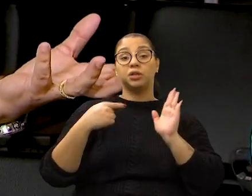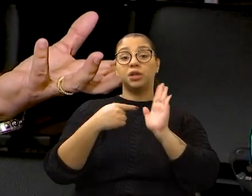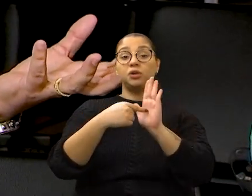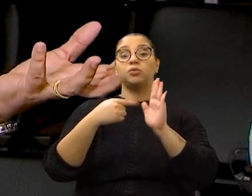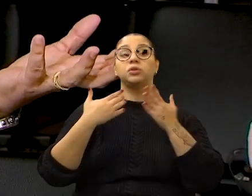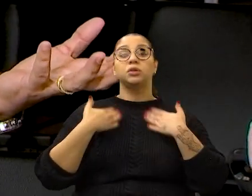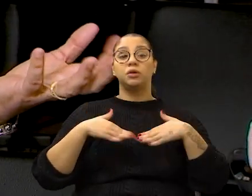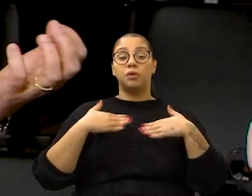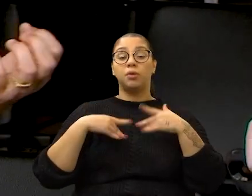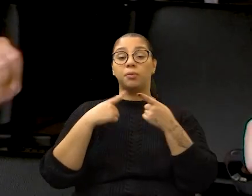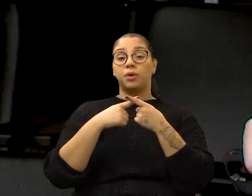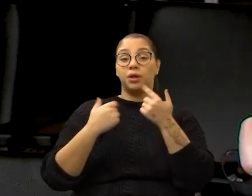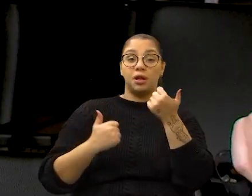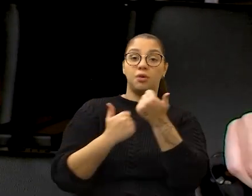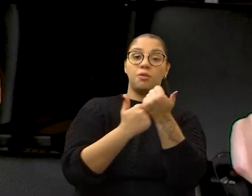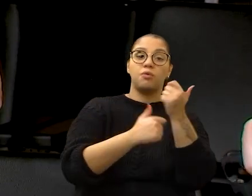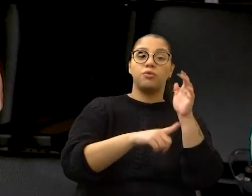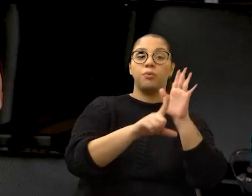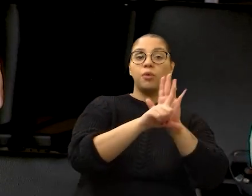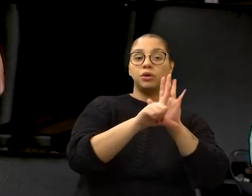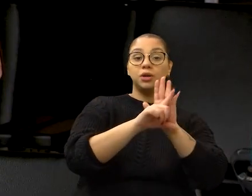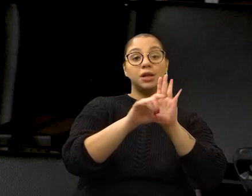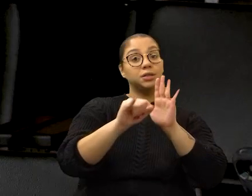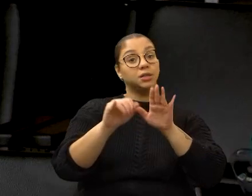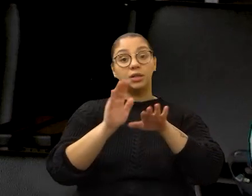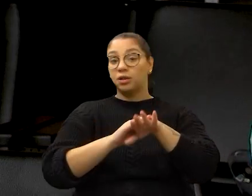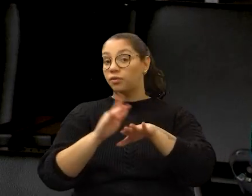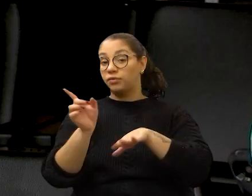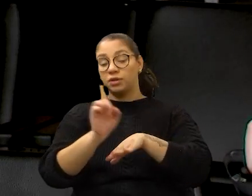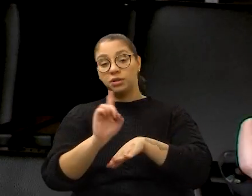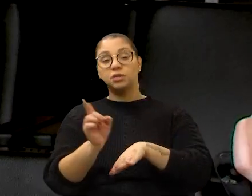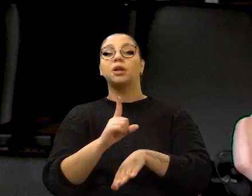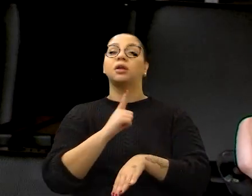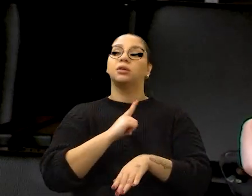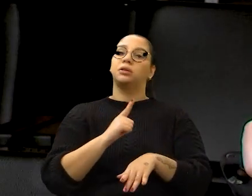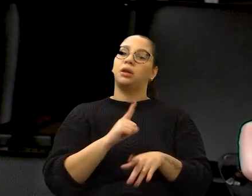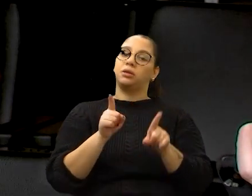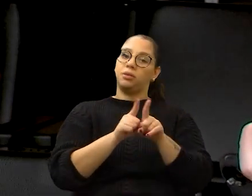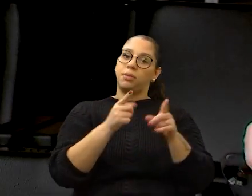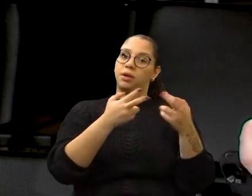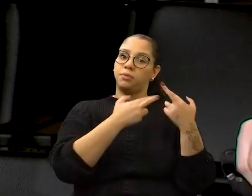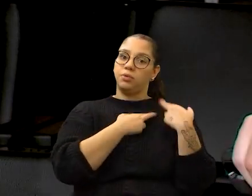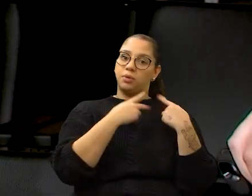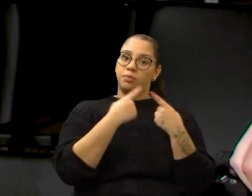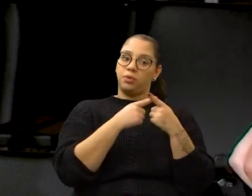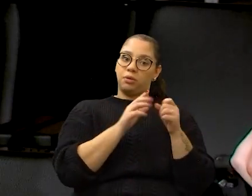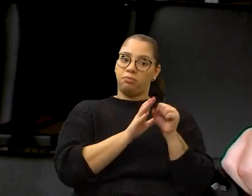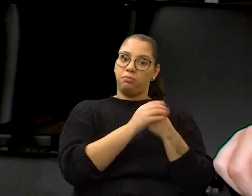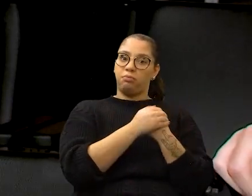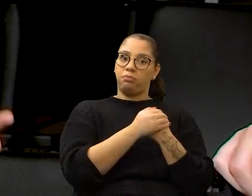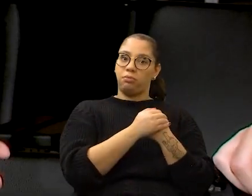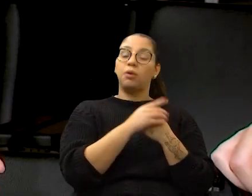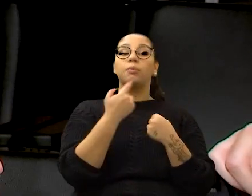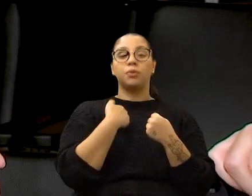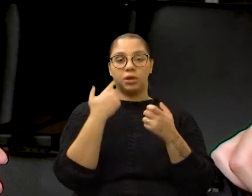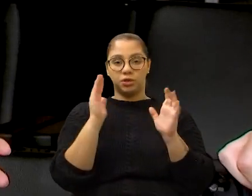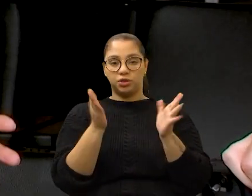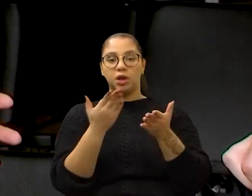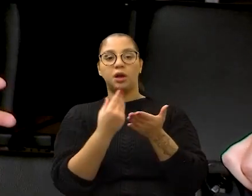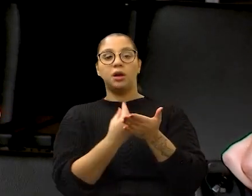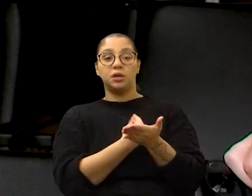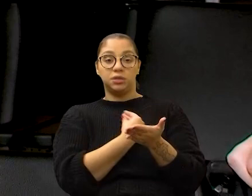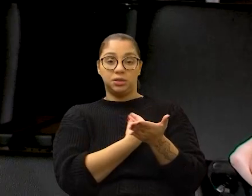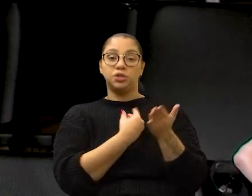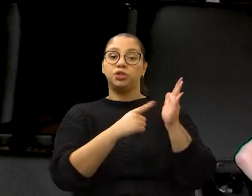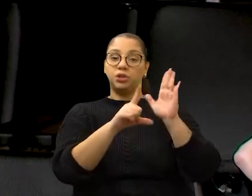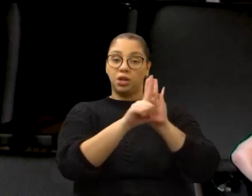a denúncia porque ele está amparado por uma lei. E se ele deixar de fazê-lo, ele responde por omissão, porque existe uma lei.